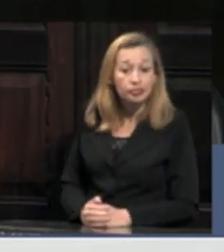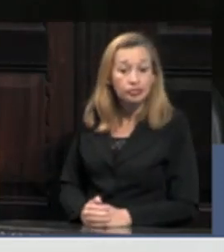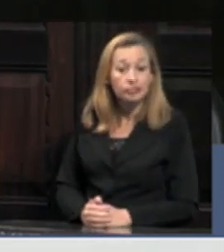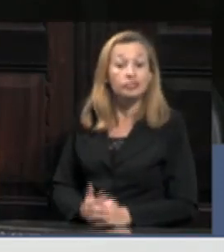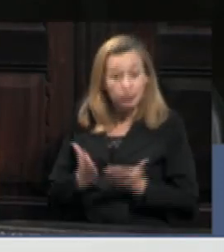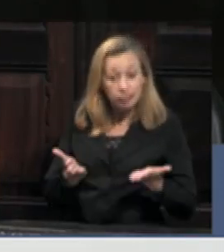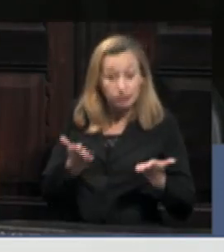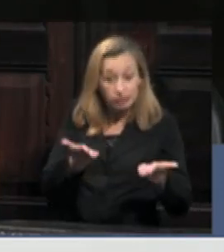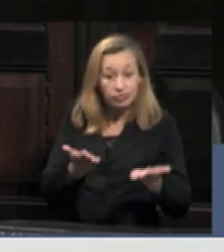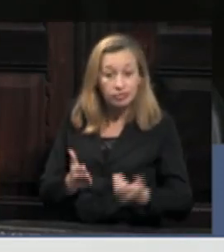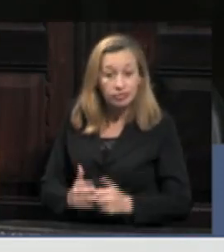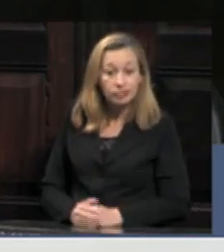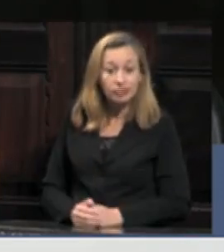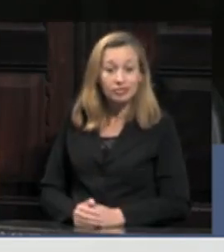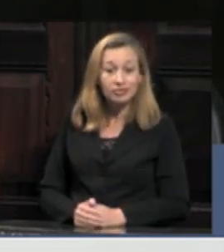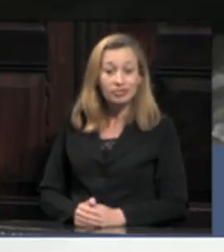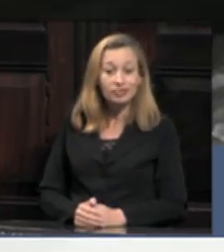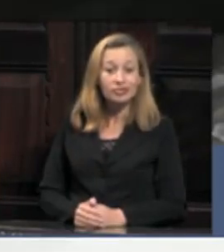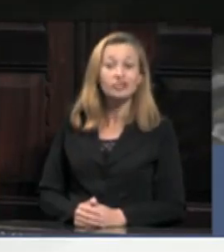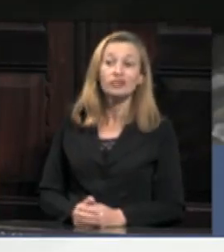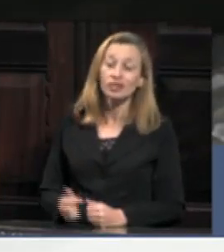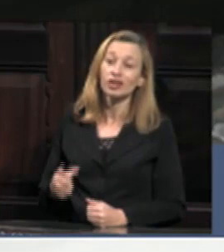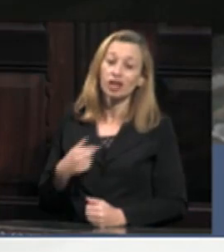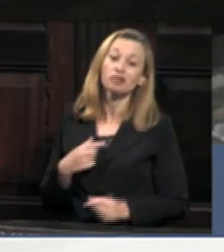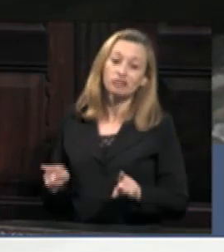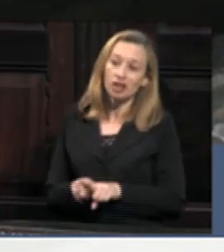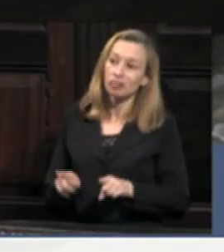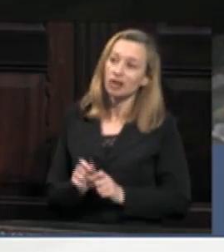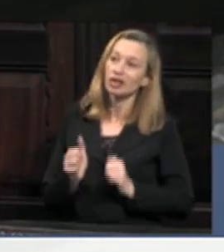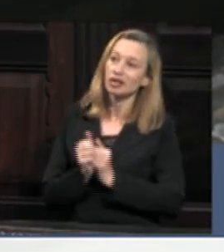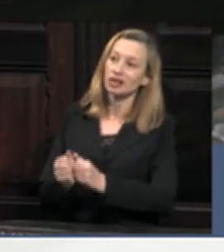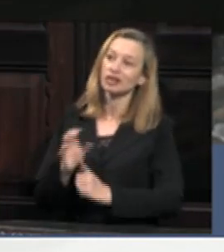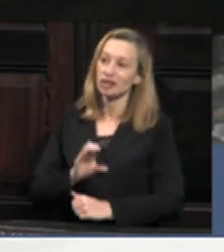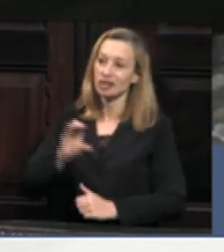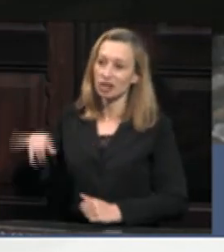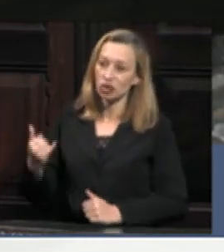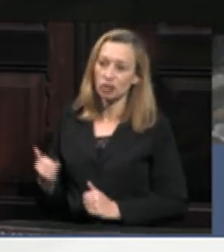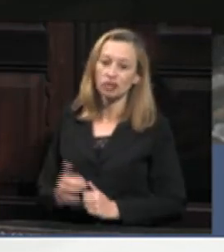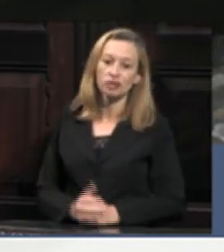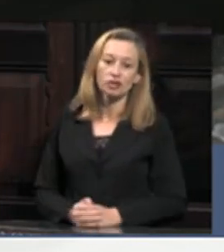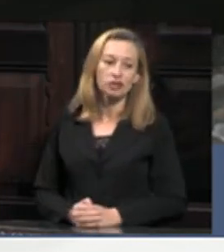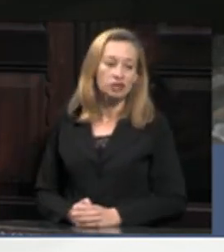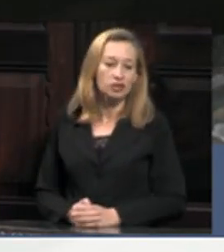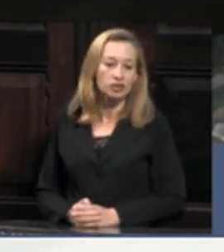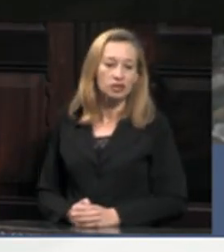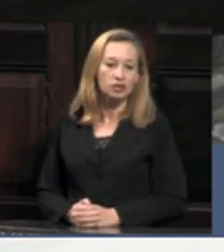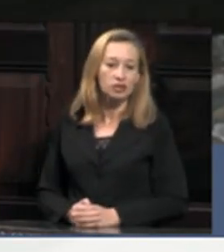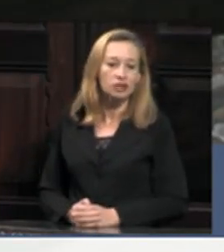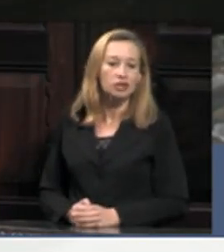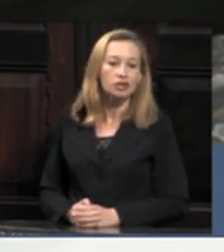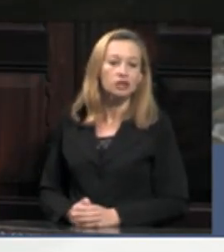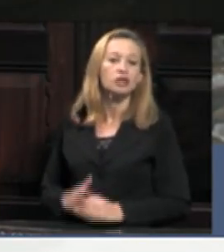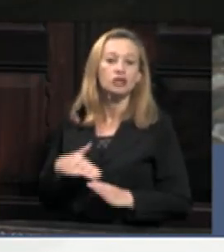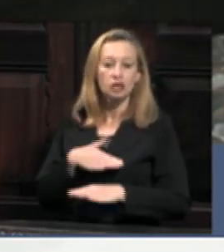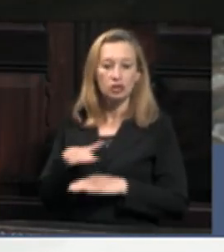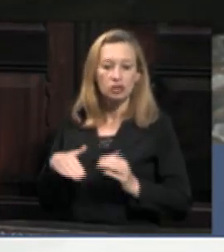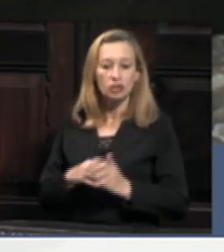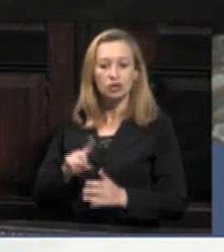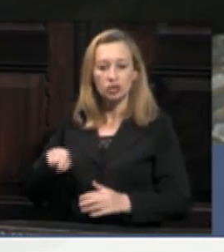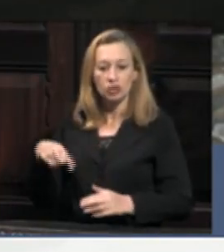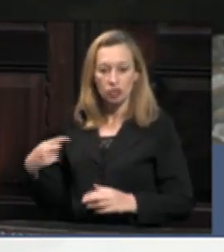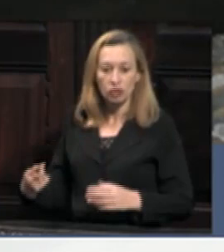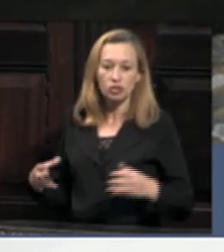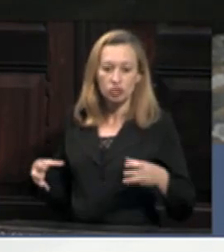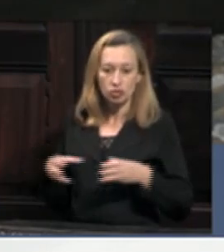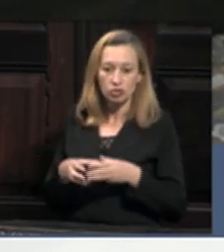Por favor, pode dar. Também acompanho o parecer da CCJ e todas as demais comissões,